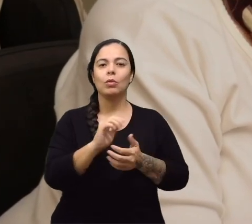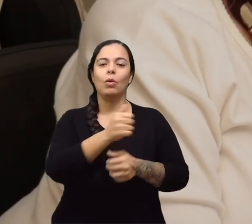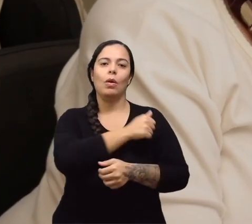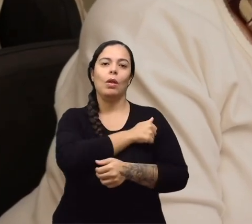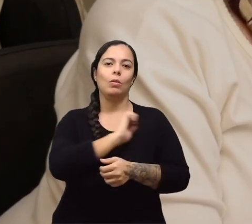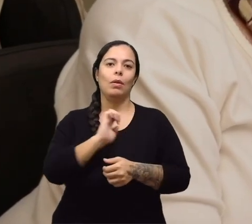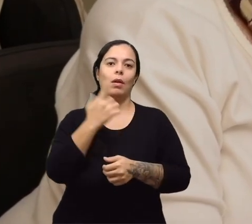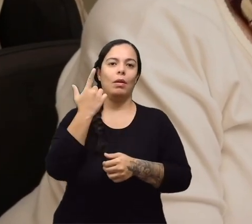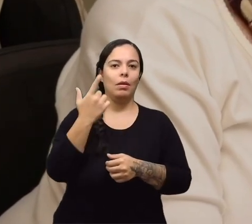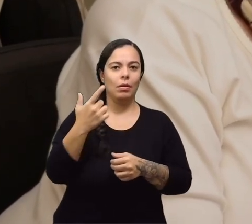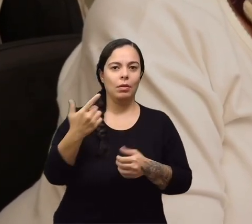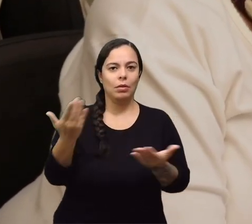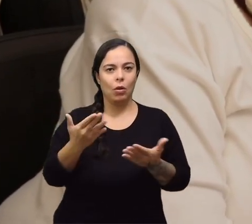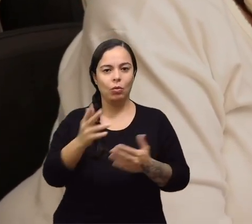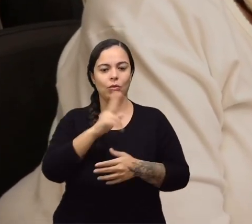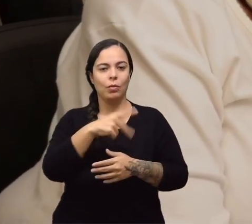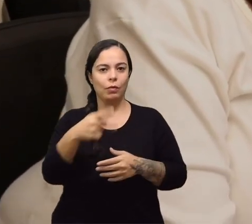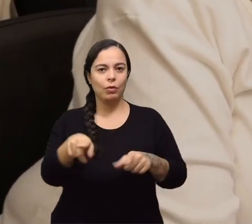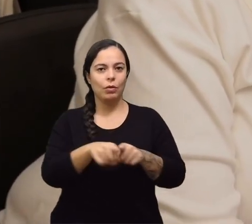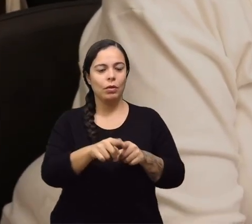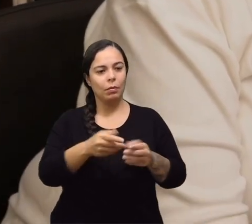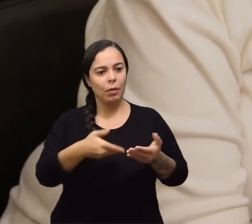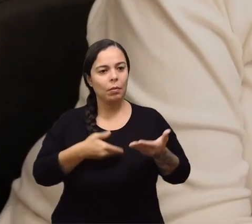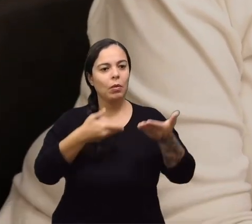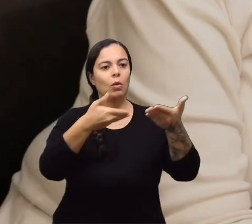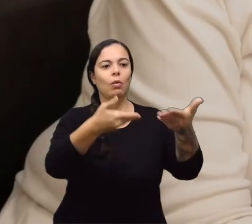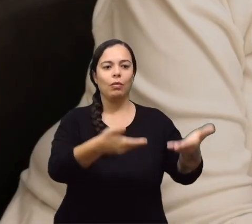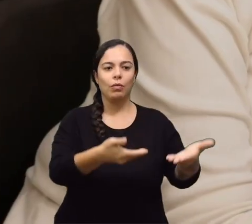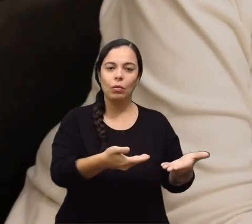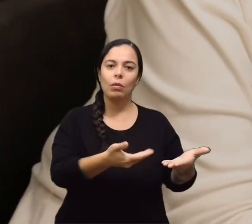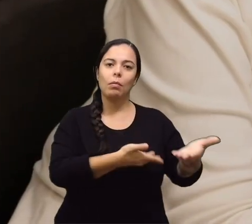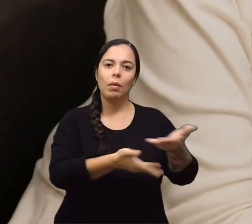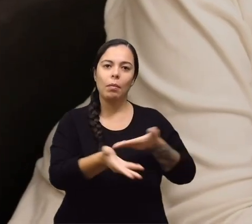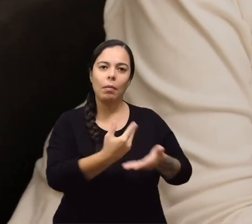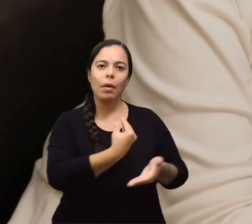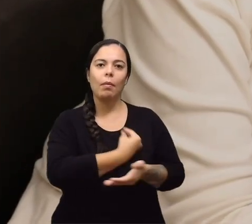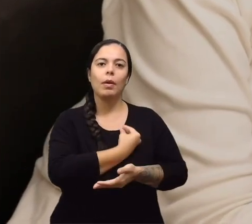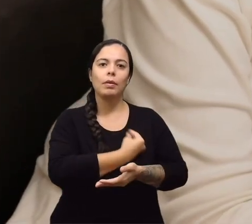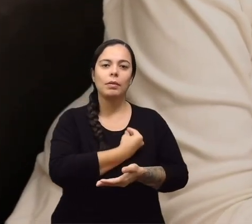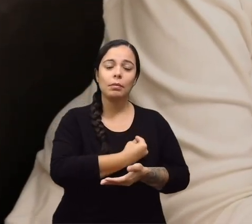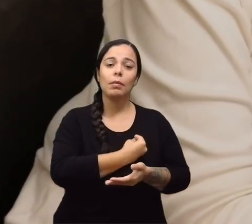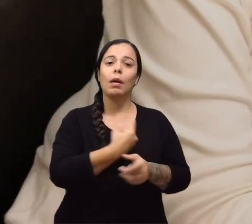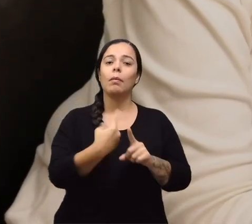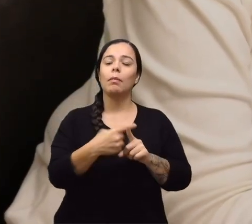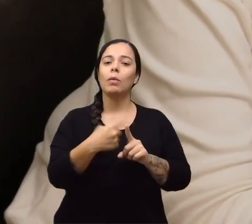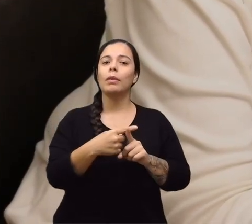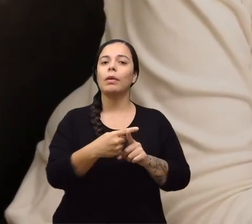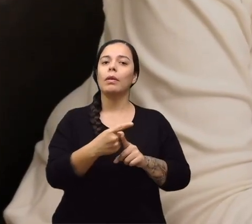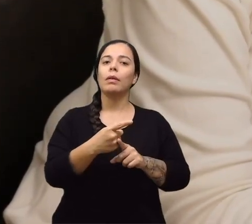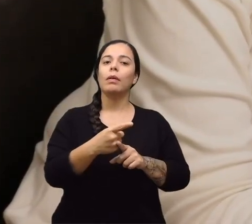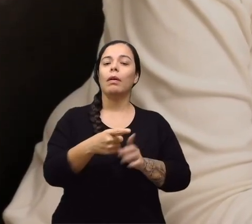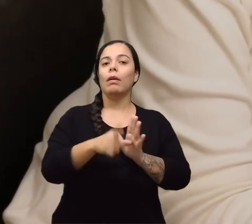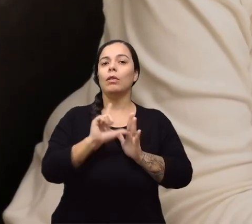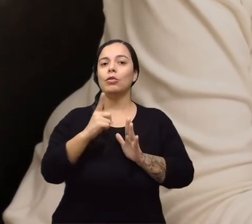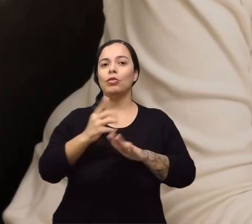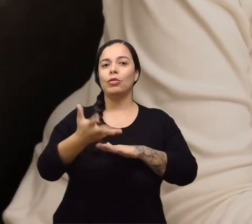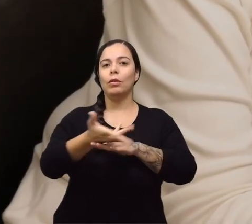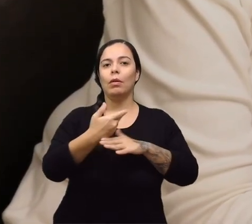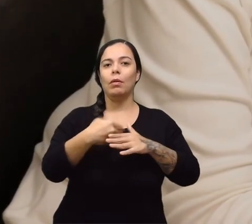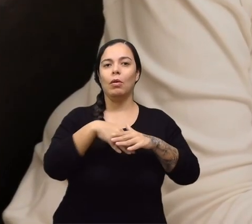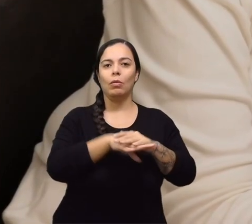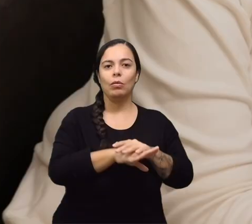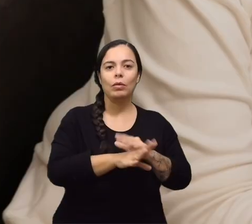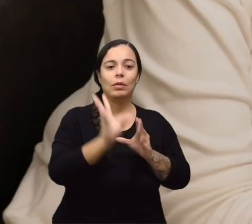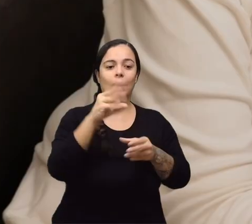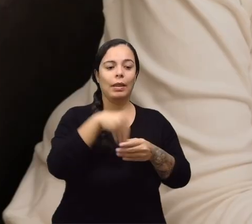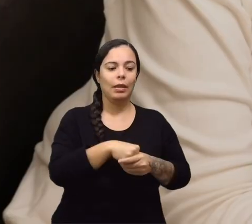uma ex-aluna, né, hoje colega, que é professora lá, me convidou a participar, uma vez que havia essa coleção